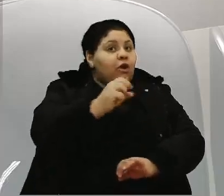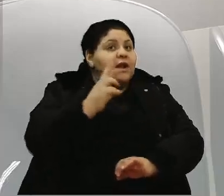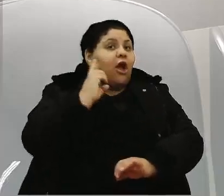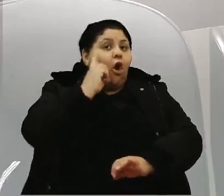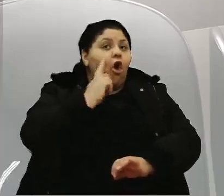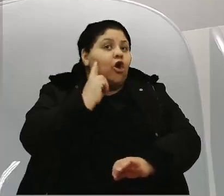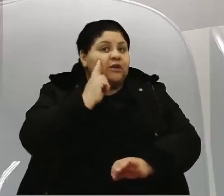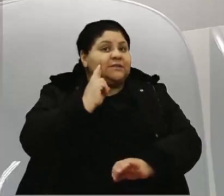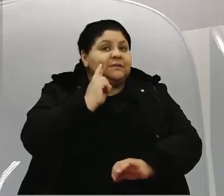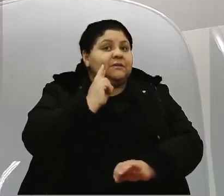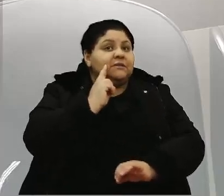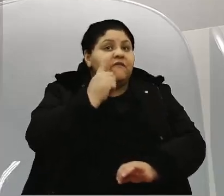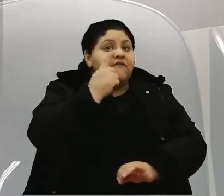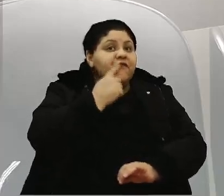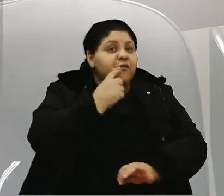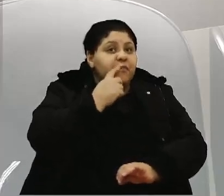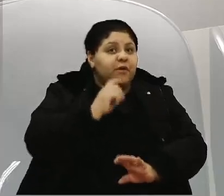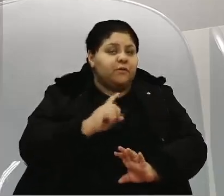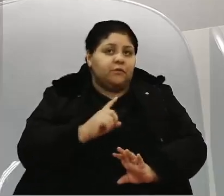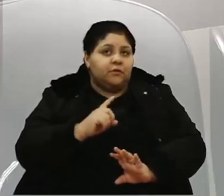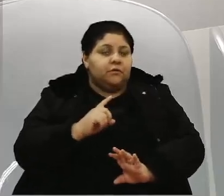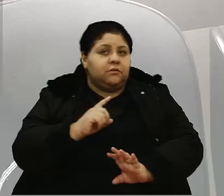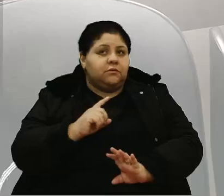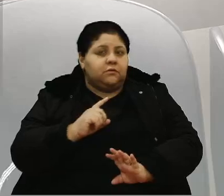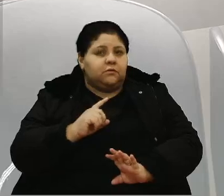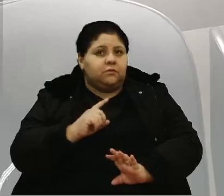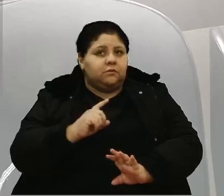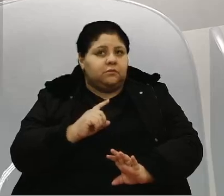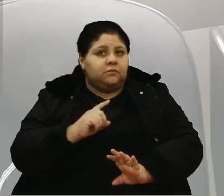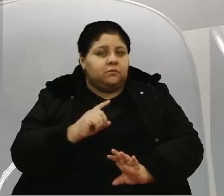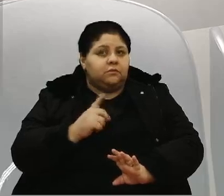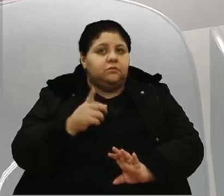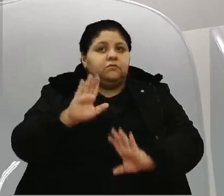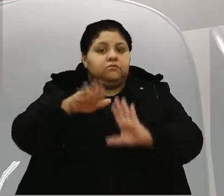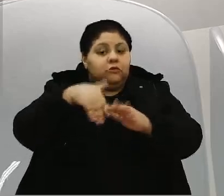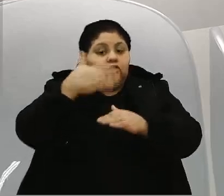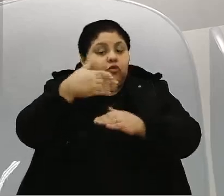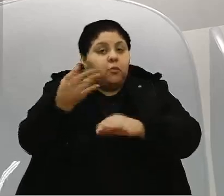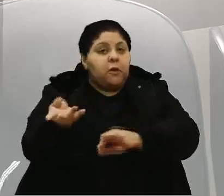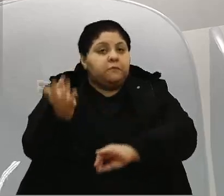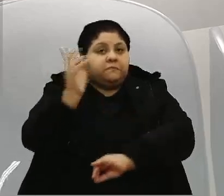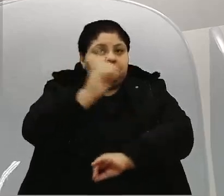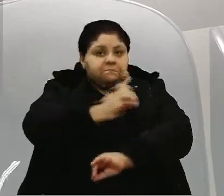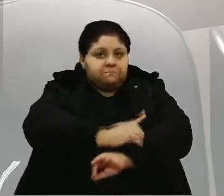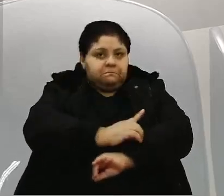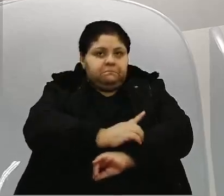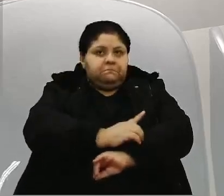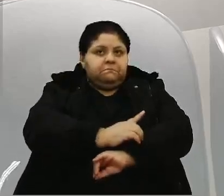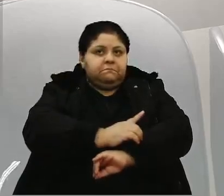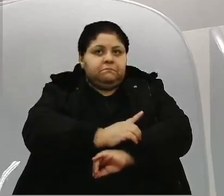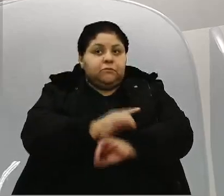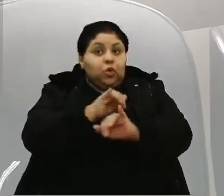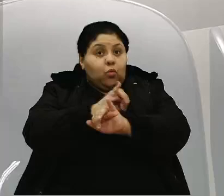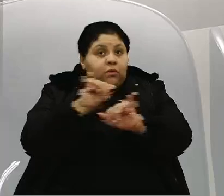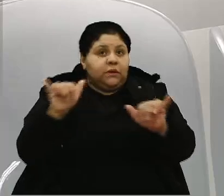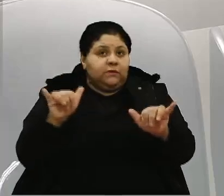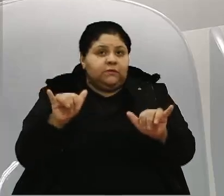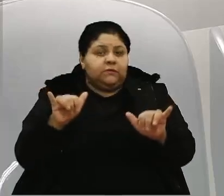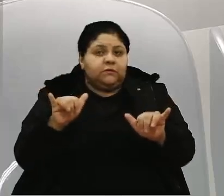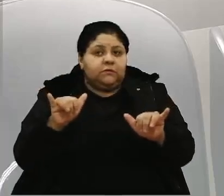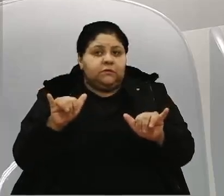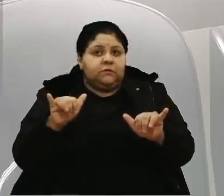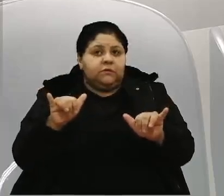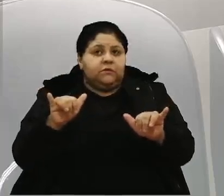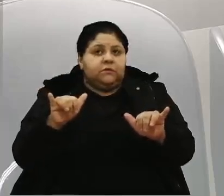vermelhas. E quando nos próximos dias virá os anúncios, que não